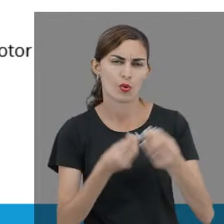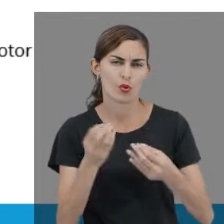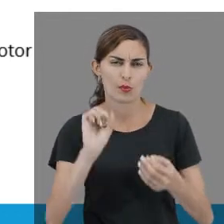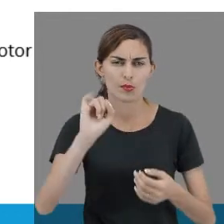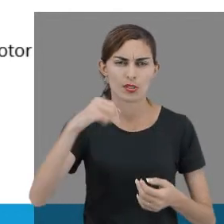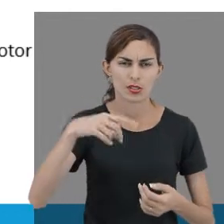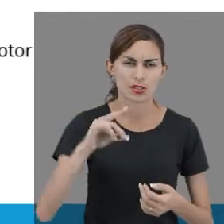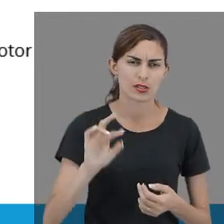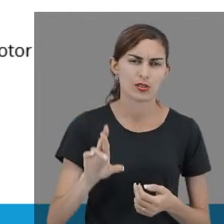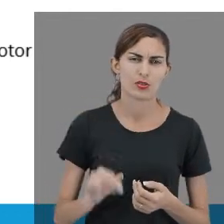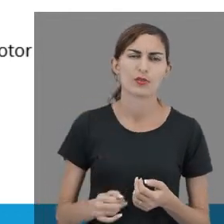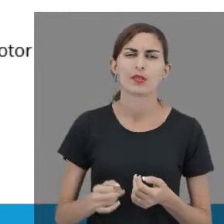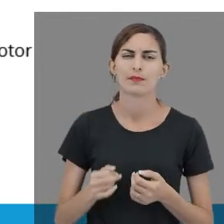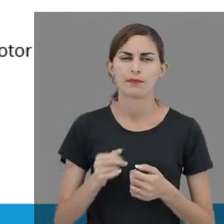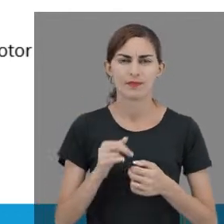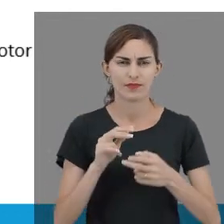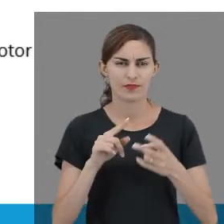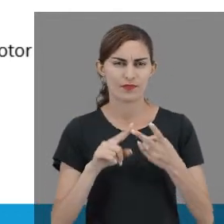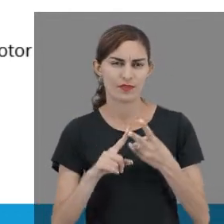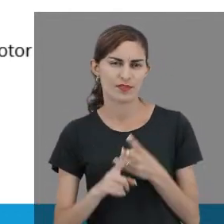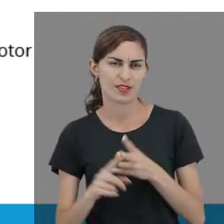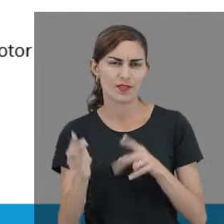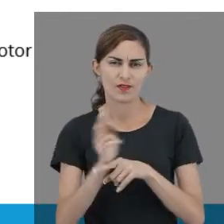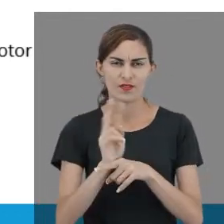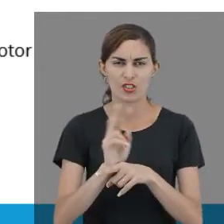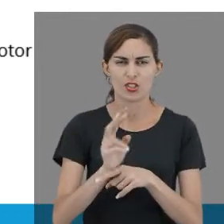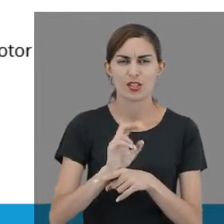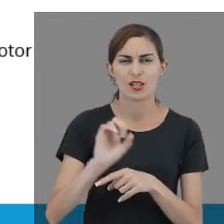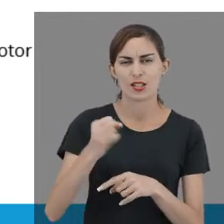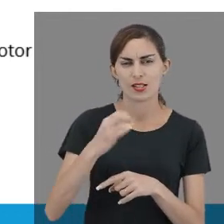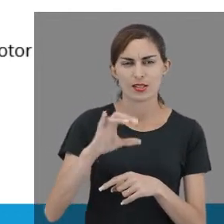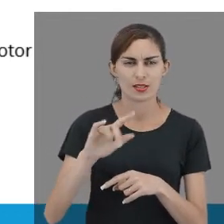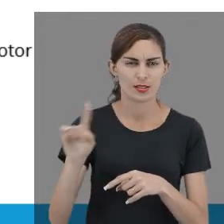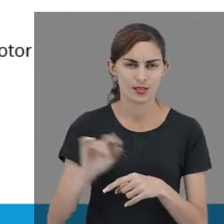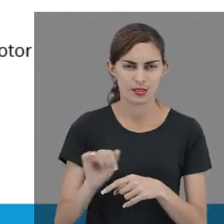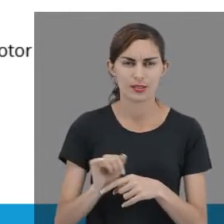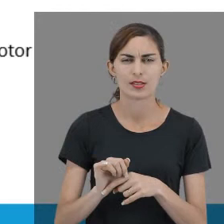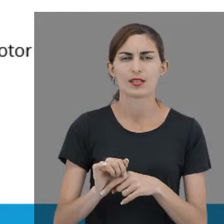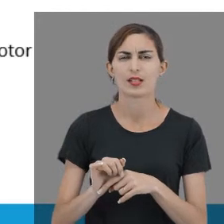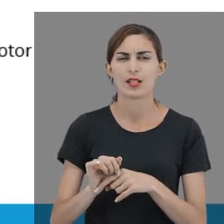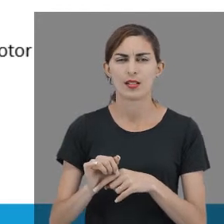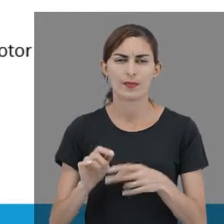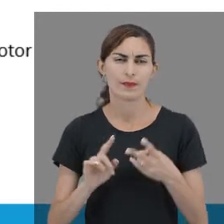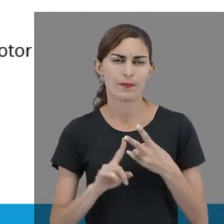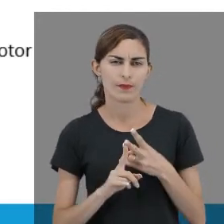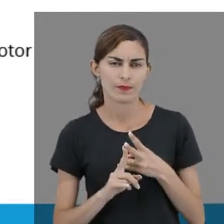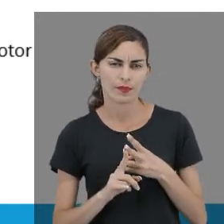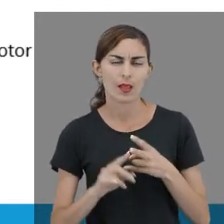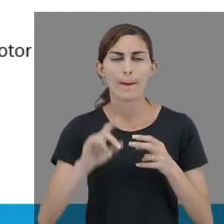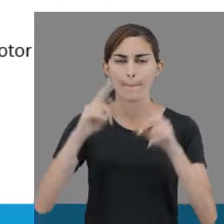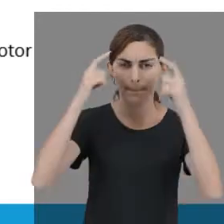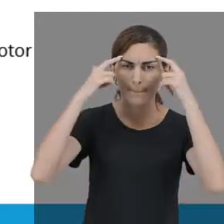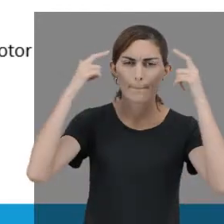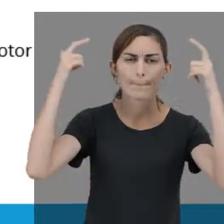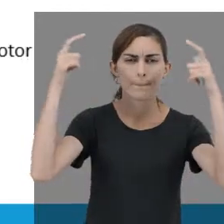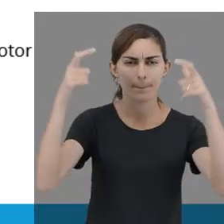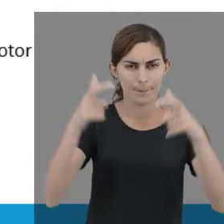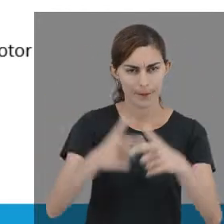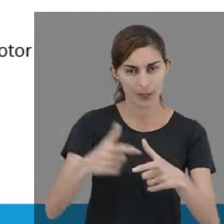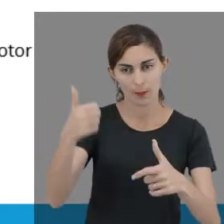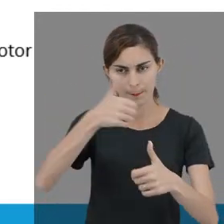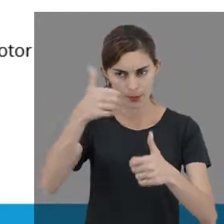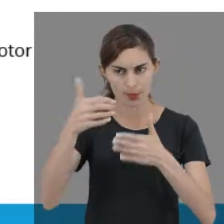da síndrome congênita do Zika vai seguir. Ele não é mais das diretrizes, são reflexões que a gente leva nesse encerramento da